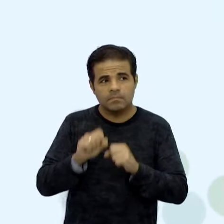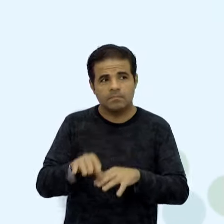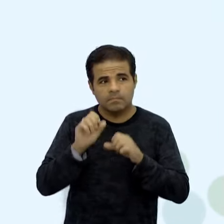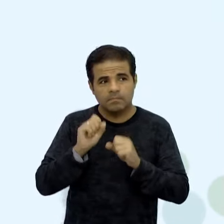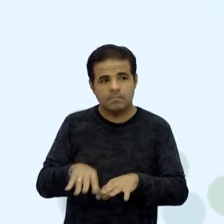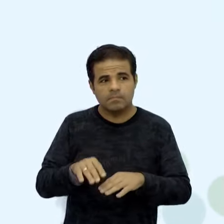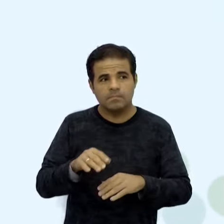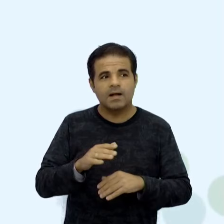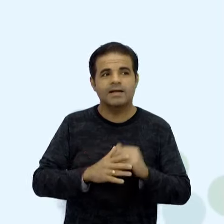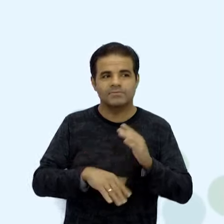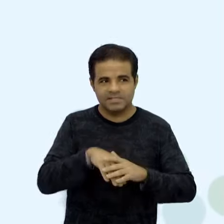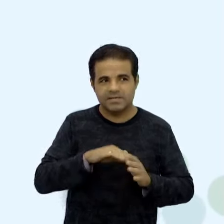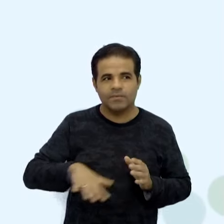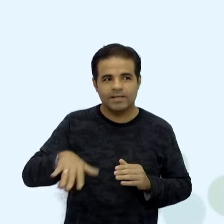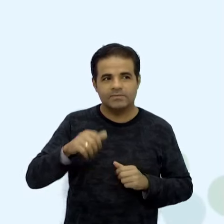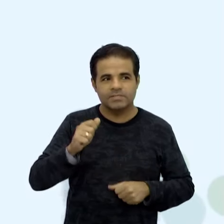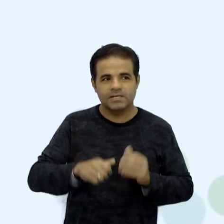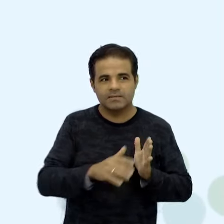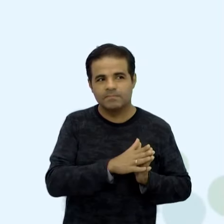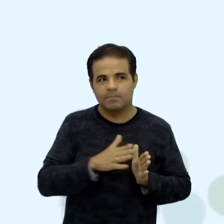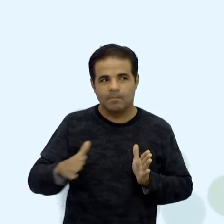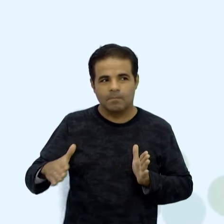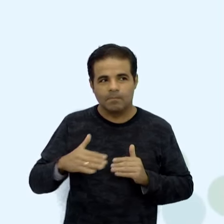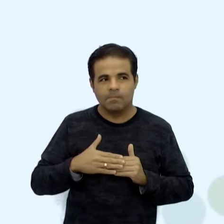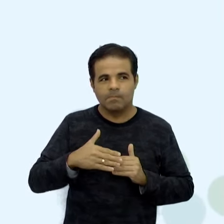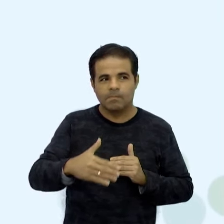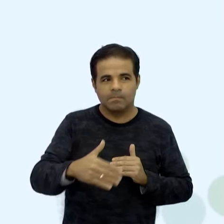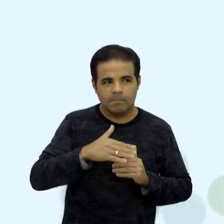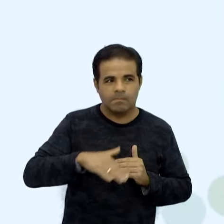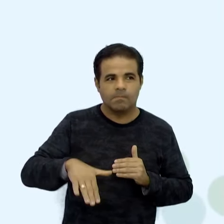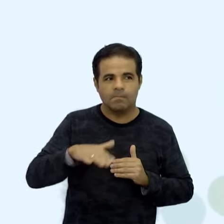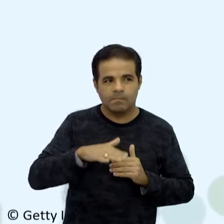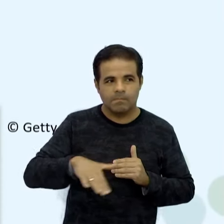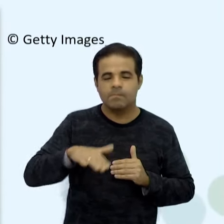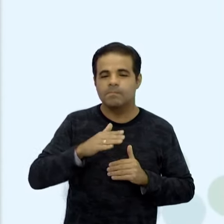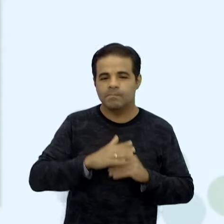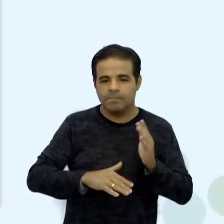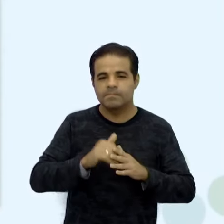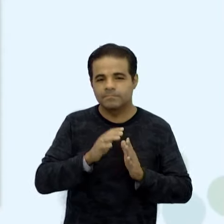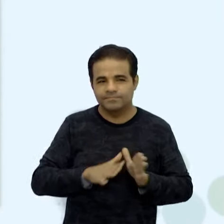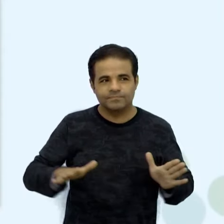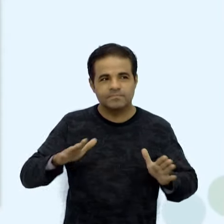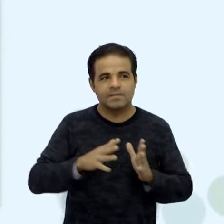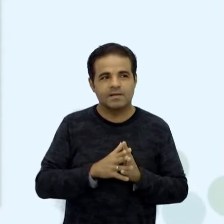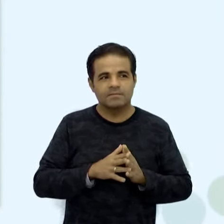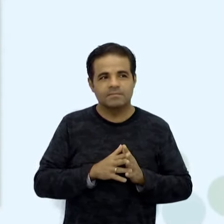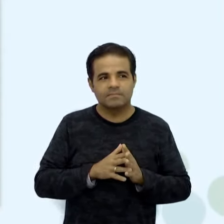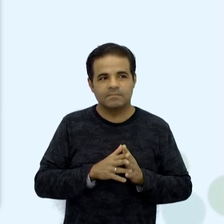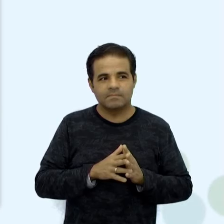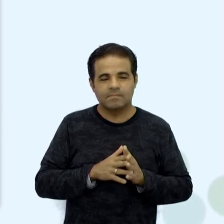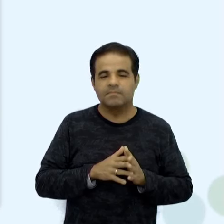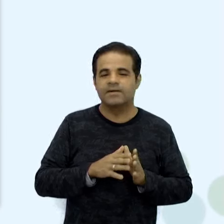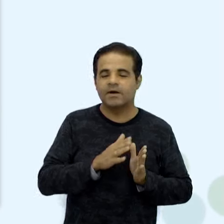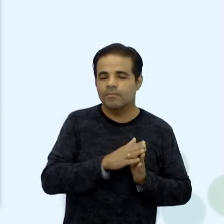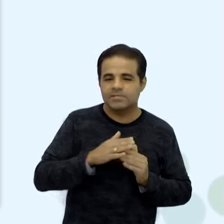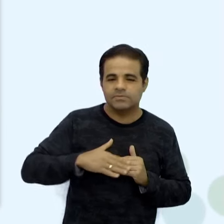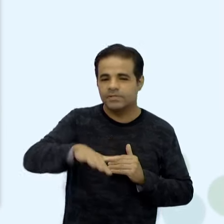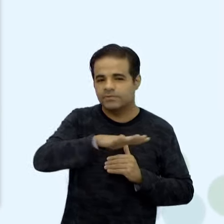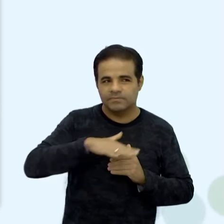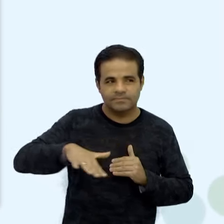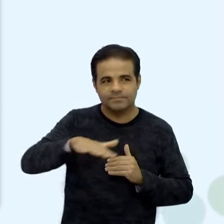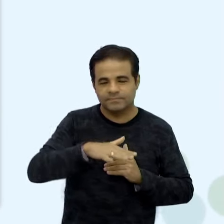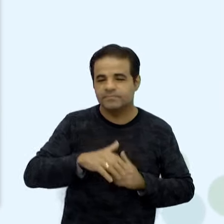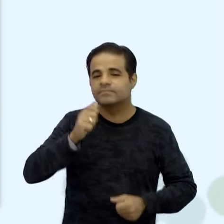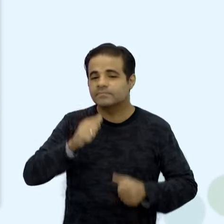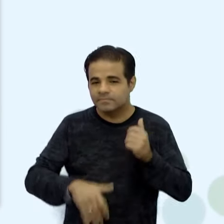também acontecia. Aí eu jogo a pergunta para vocês. Será que as praças, elas são importantes para os dias